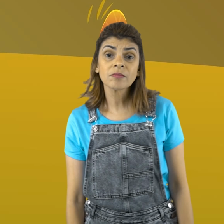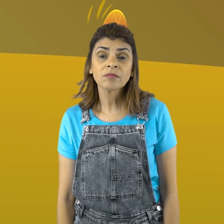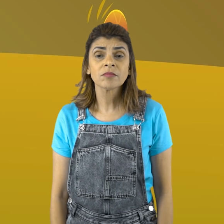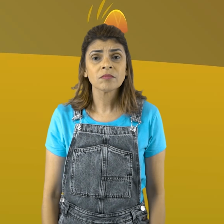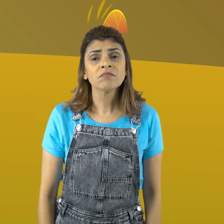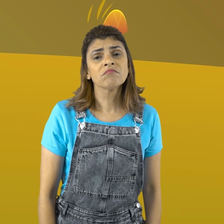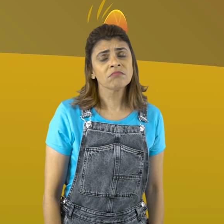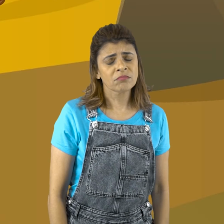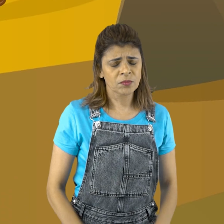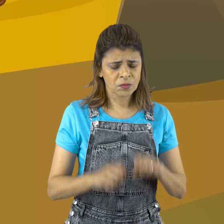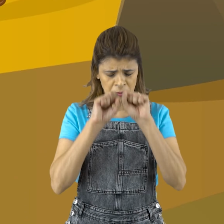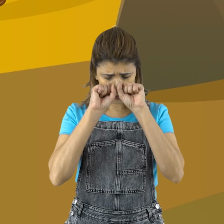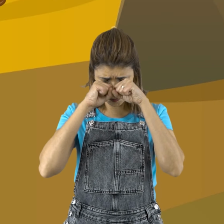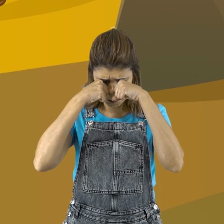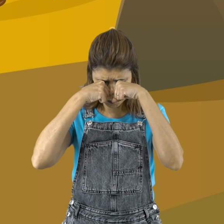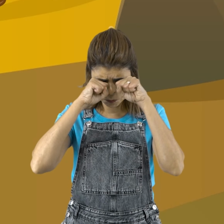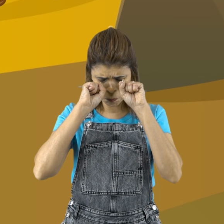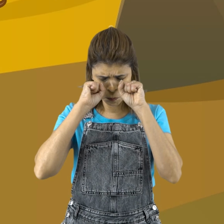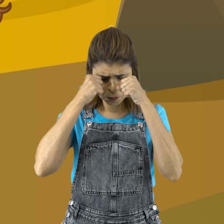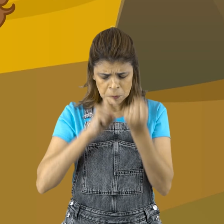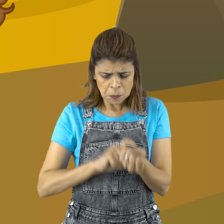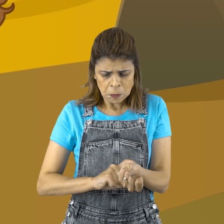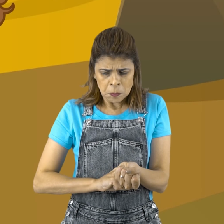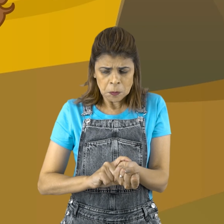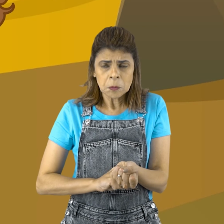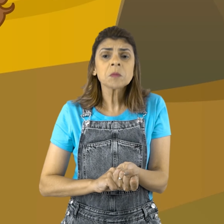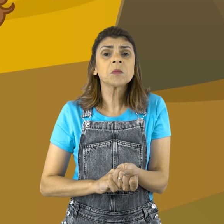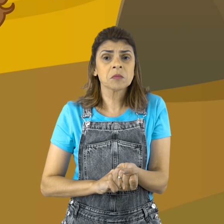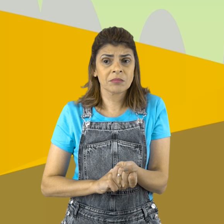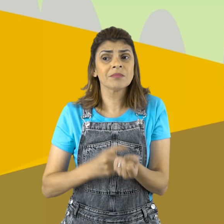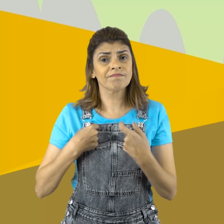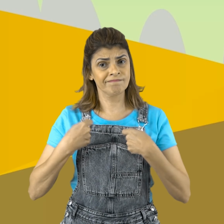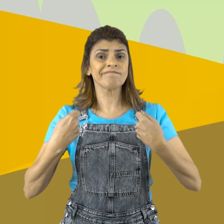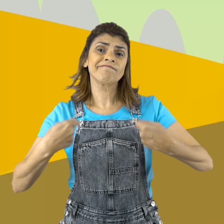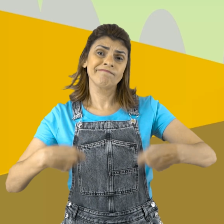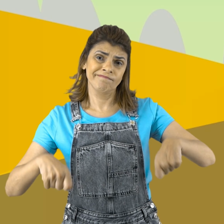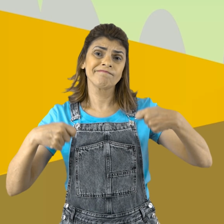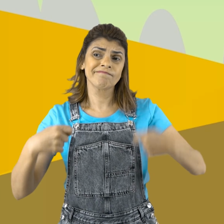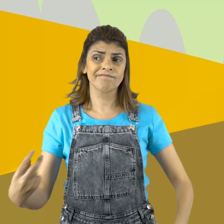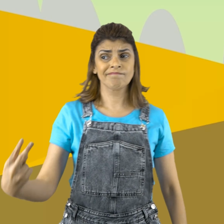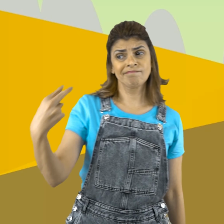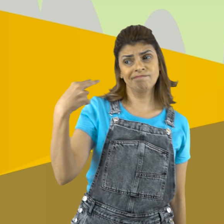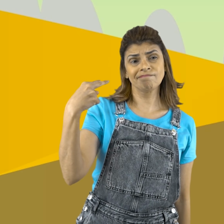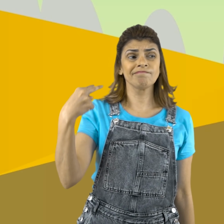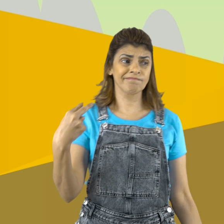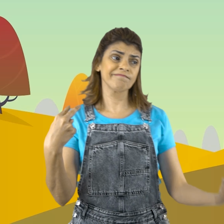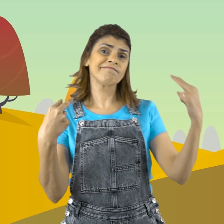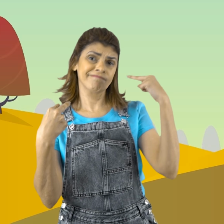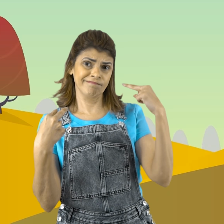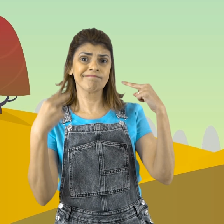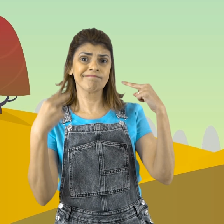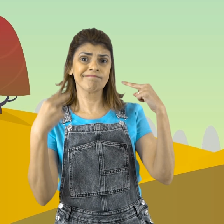Quando choro ou me irrito, é porque preciso fazer-me entender. Quero